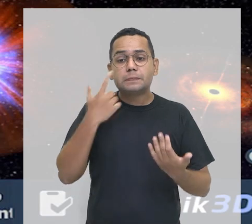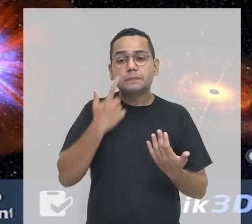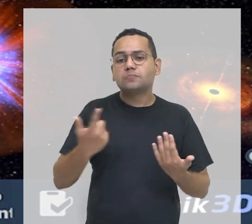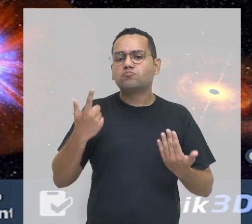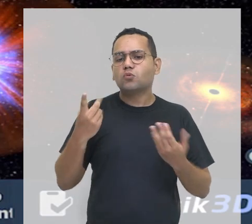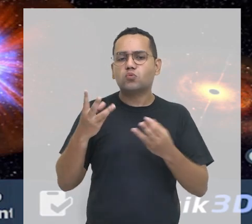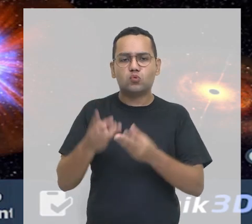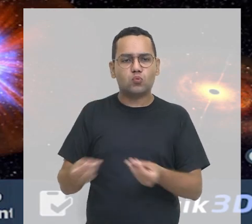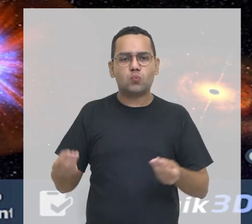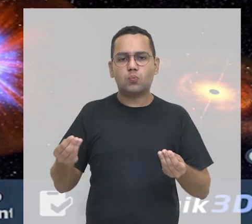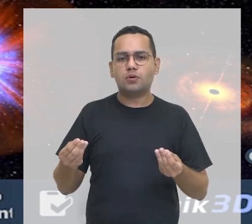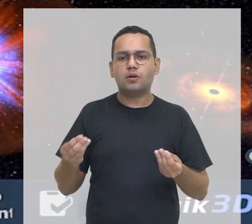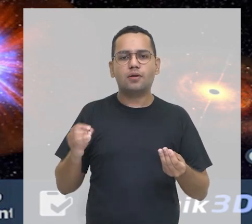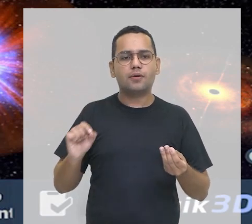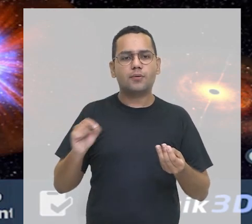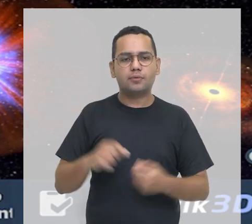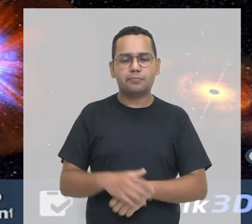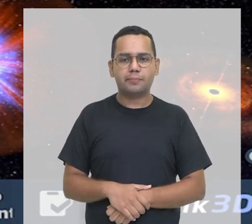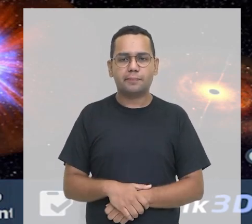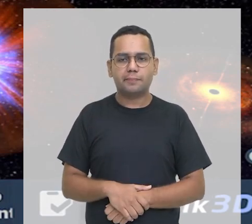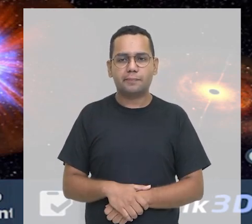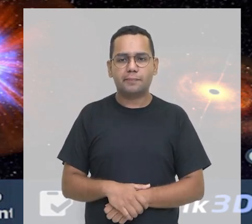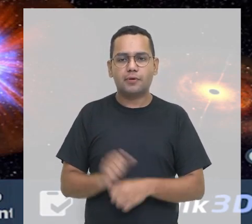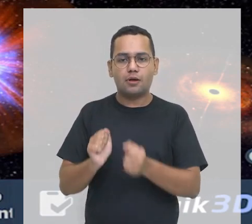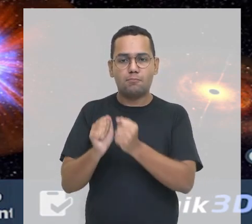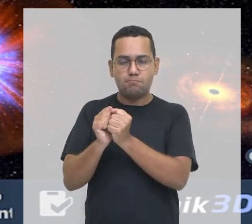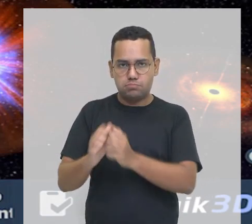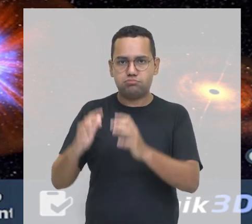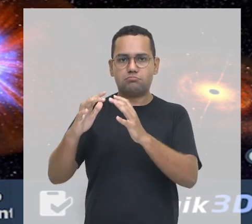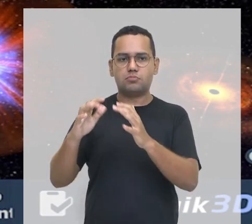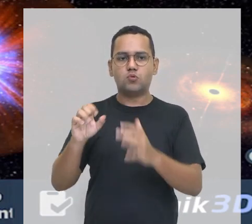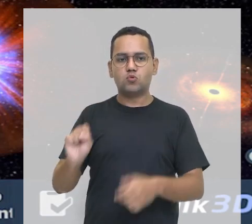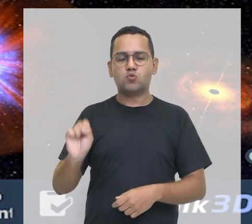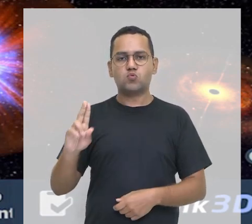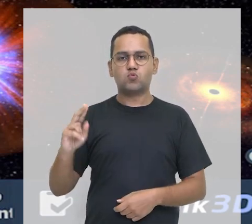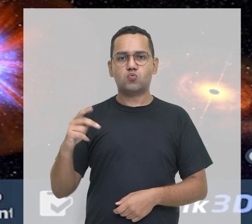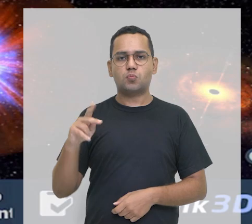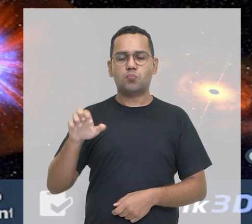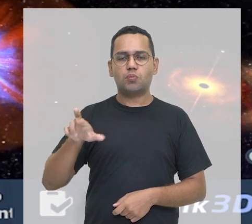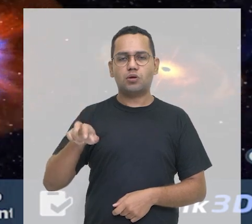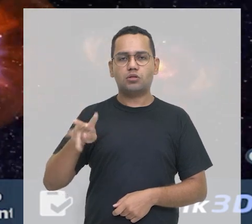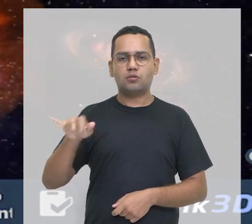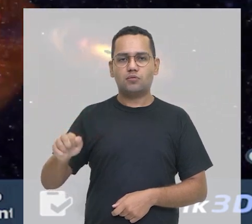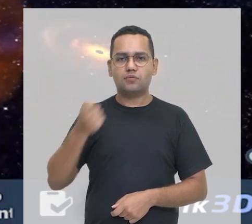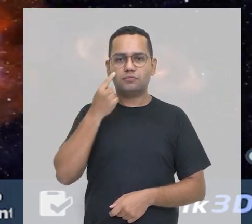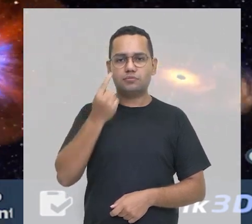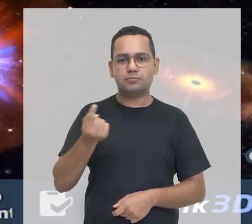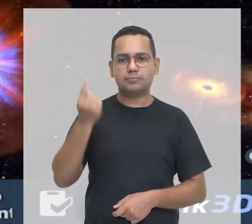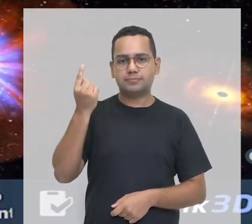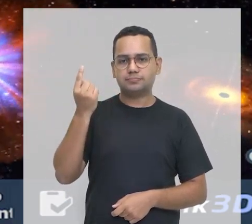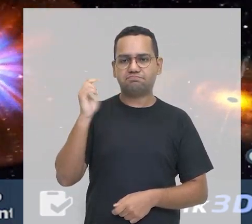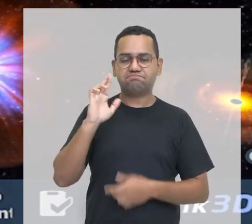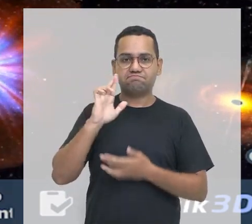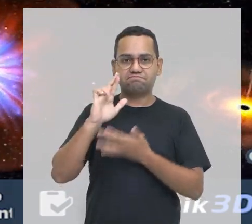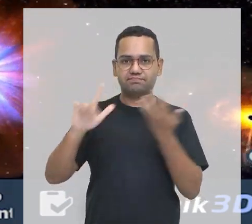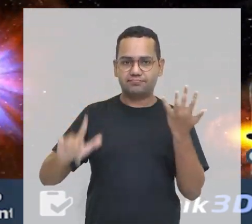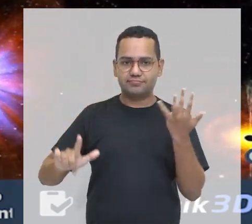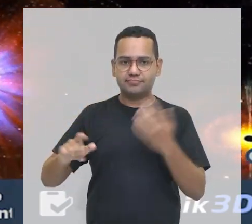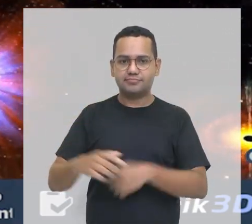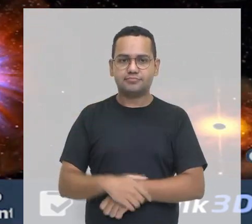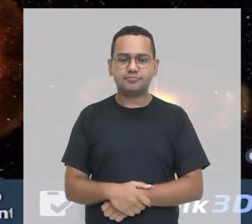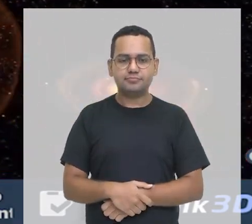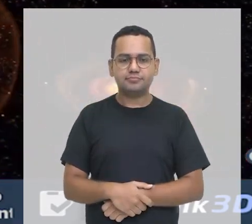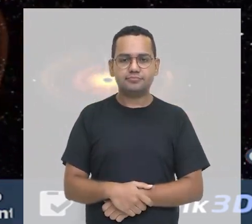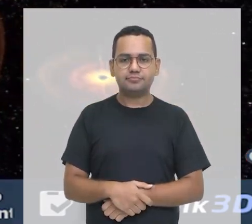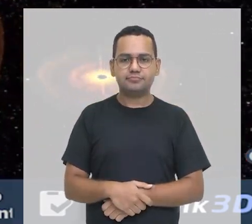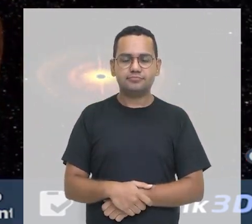realmente as explosões de supernova. Aí na imagem você está vendo várias estrelas, desde o seu ciclo